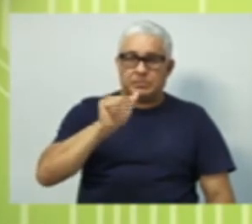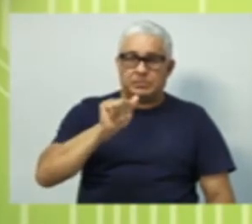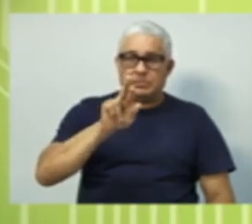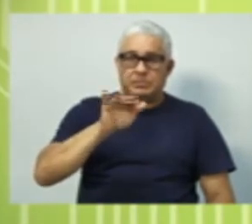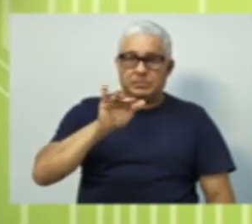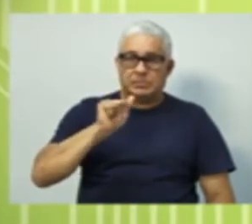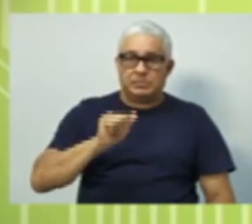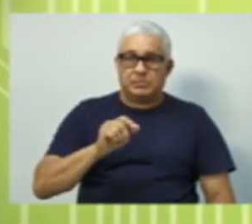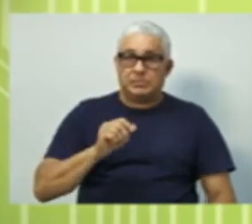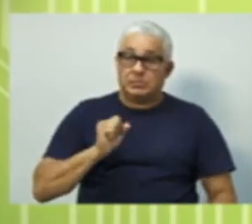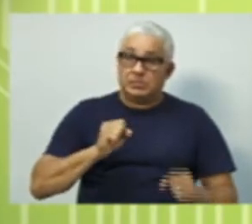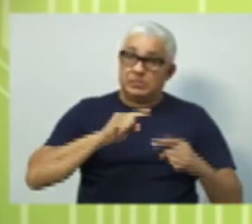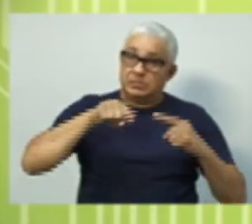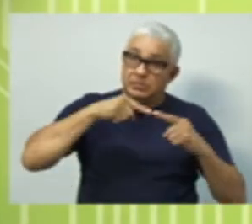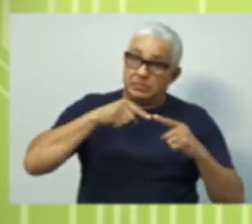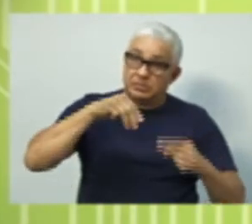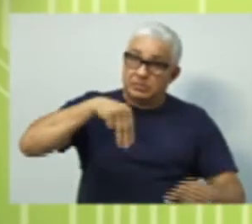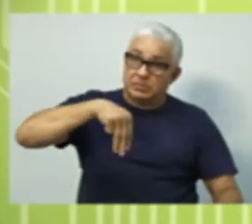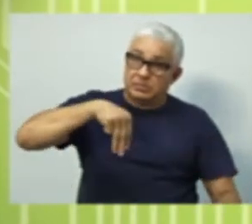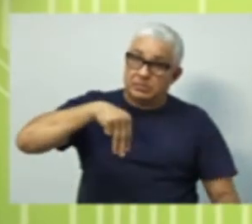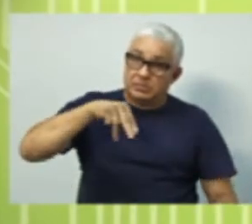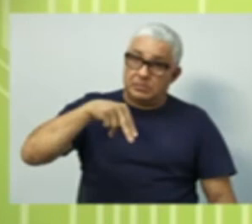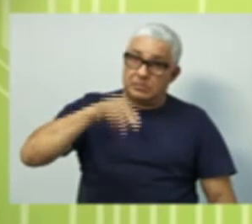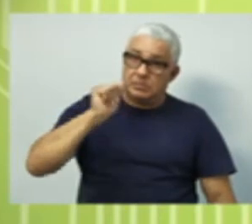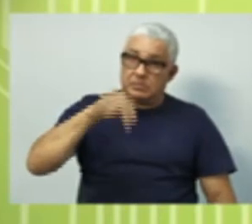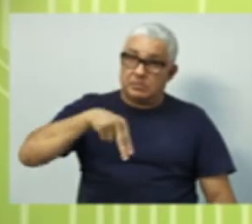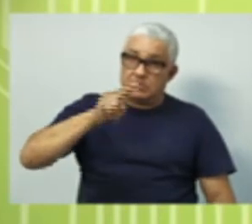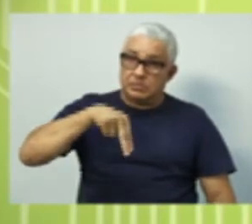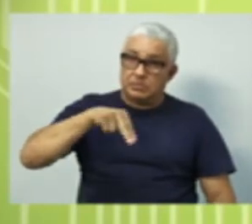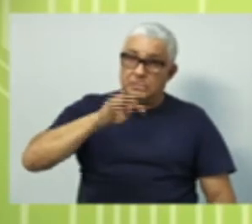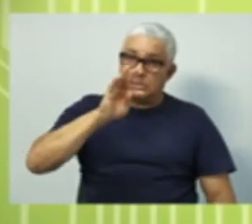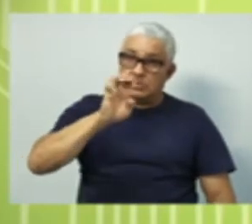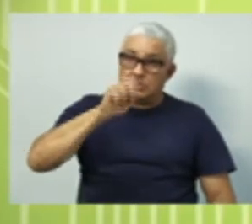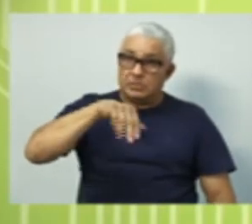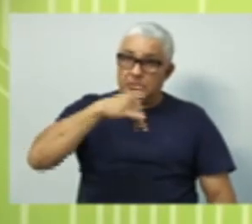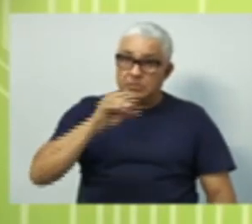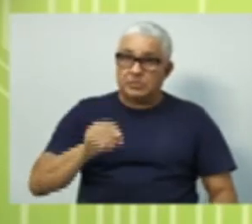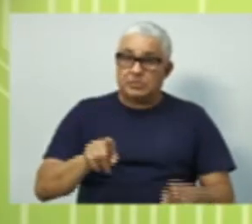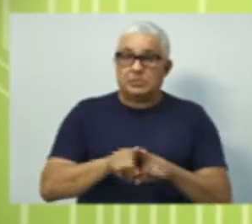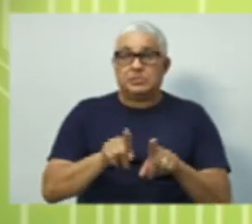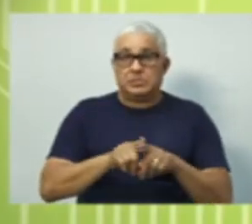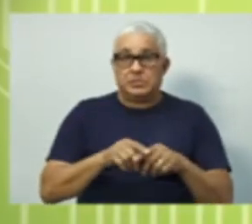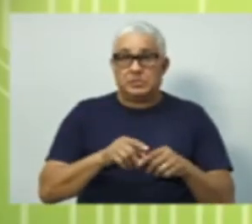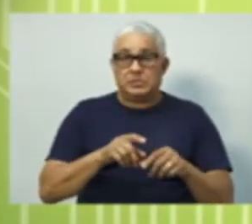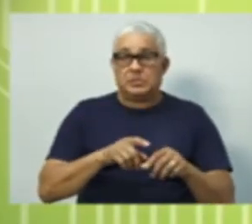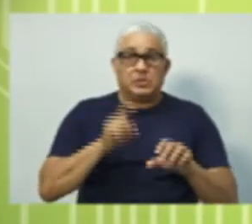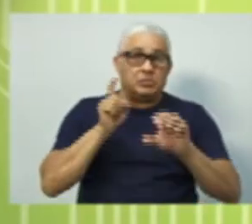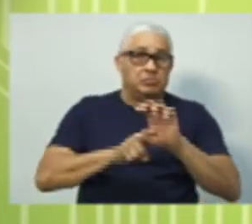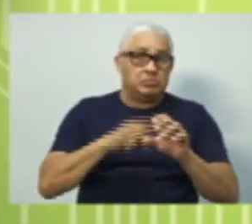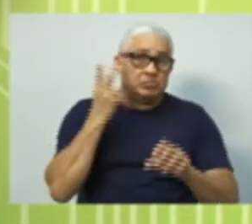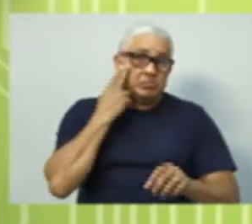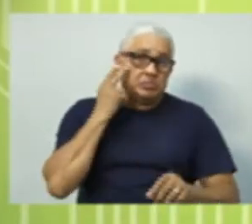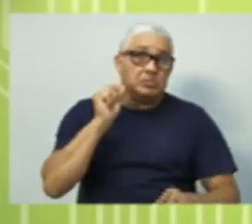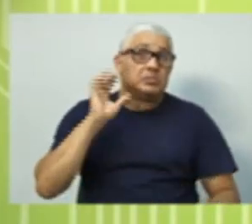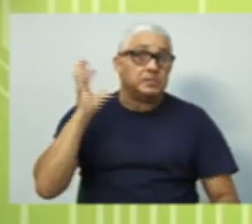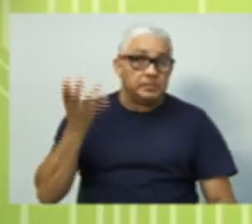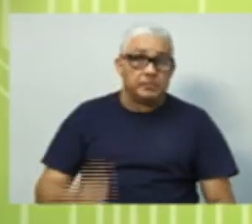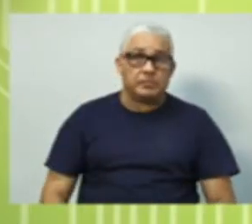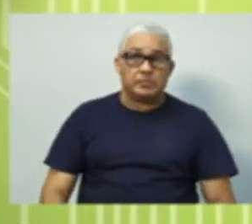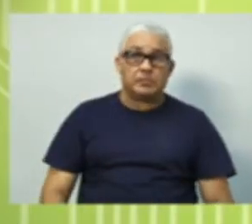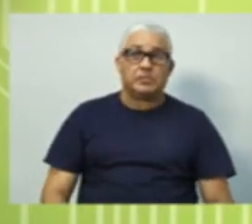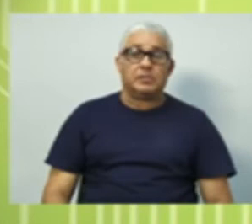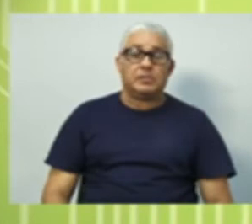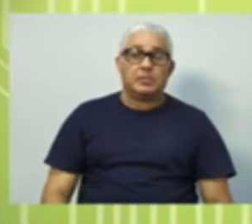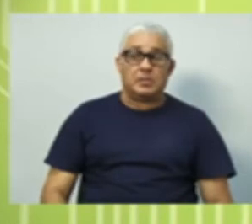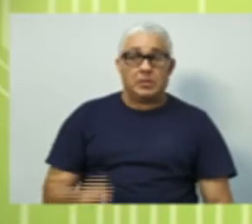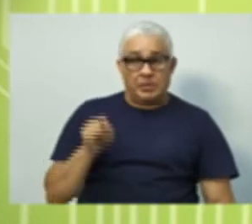lida com um maior volume de negócio, está envolvido vários empregos, várias outras famílias que vão depender o quê? Daquele salário